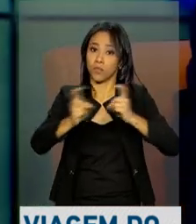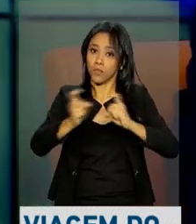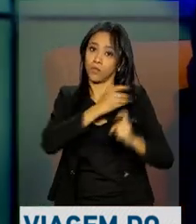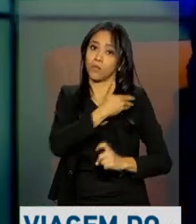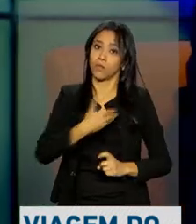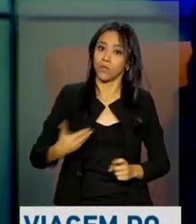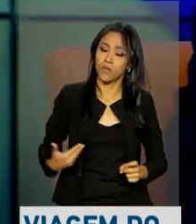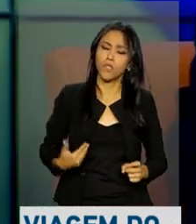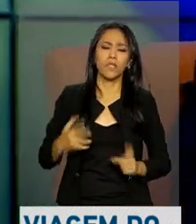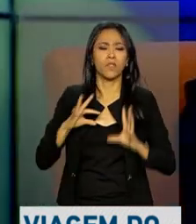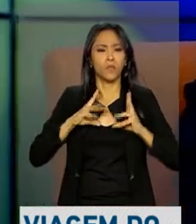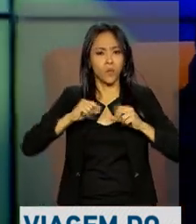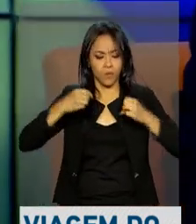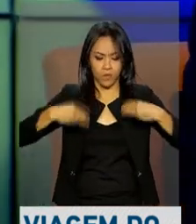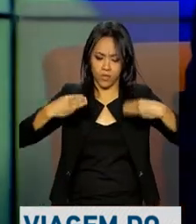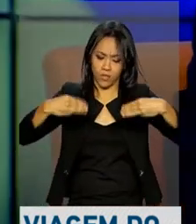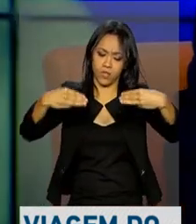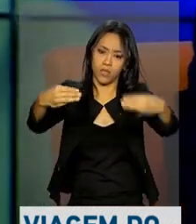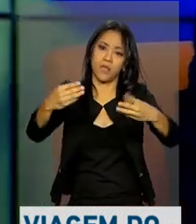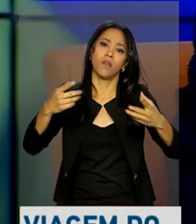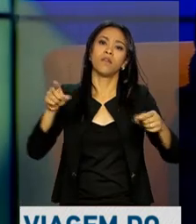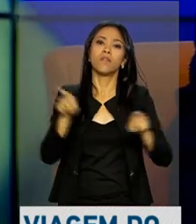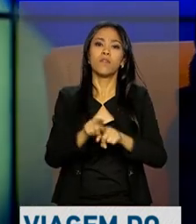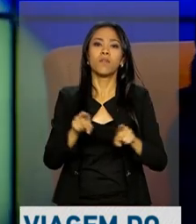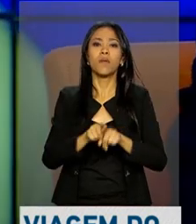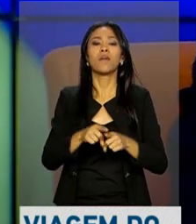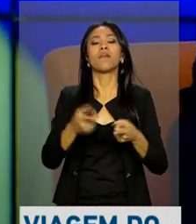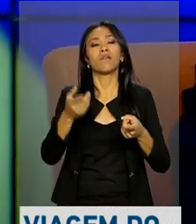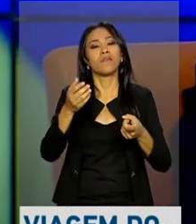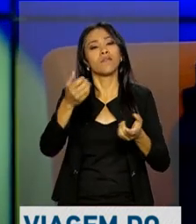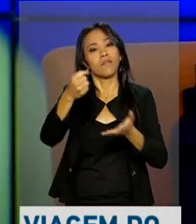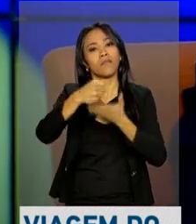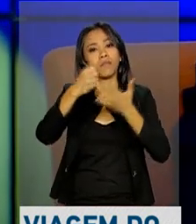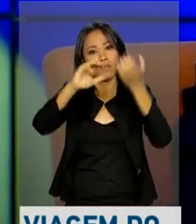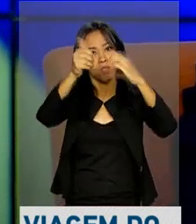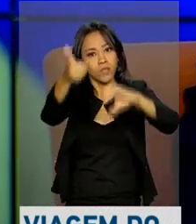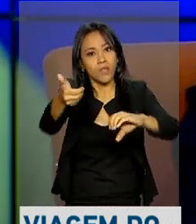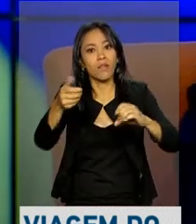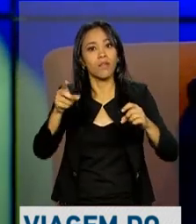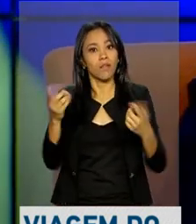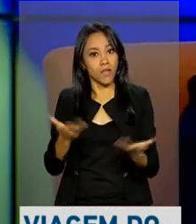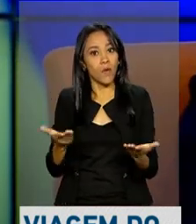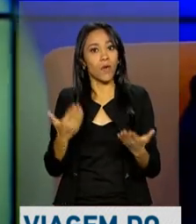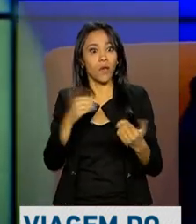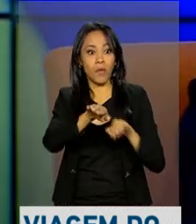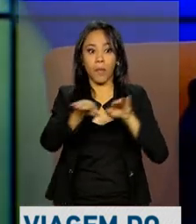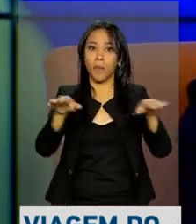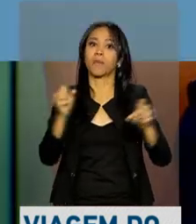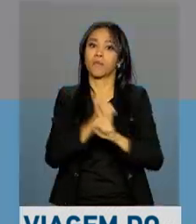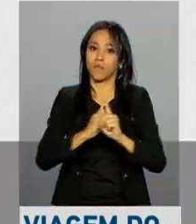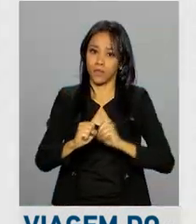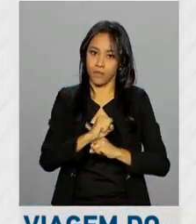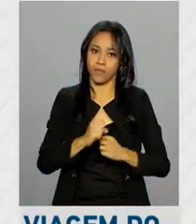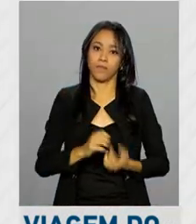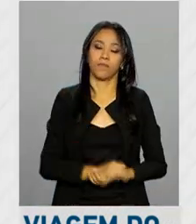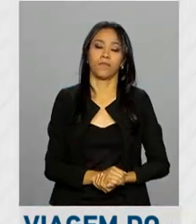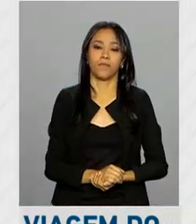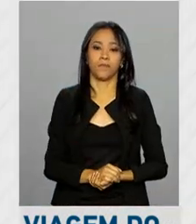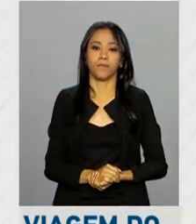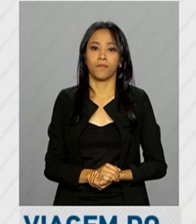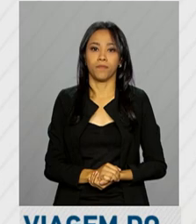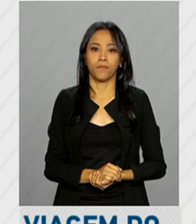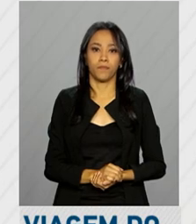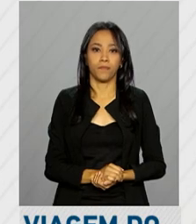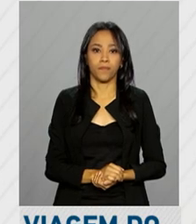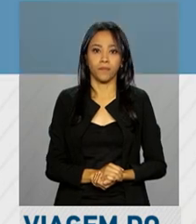meu ministério, mobiliza o Congresso Nacional e acho que hoje começa a mobilizar a sociedade brasileira.